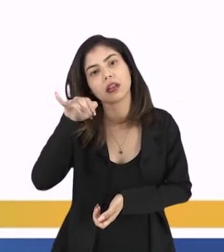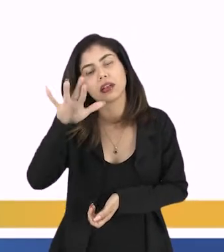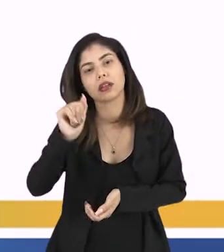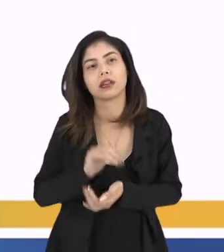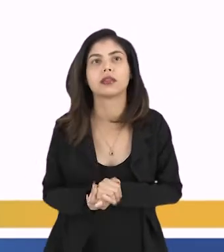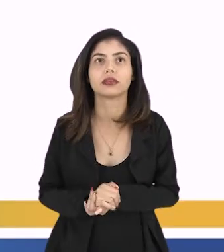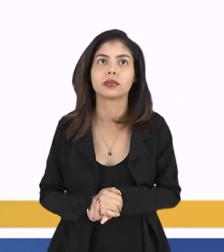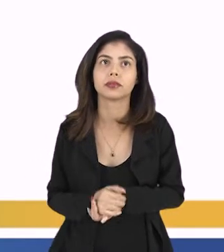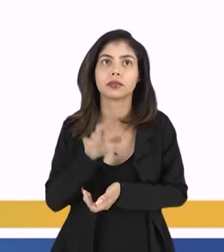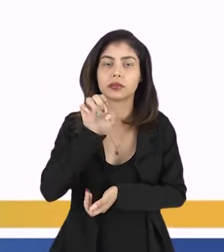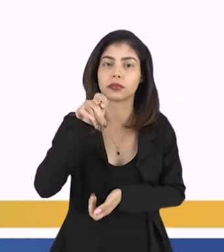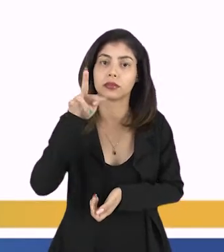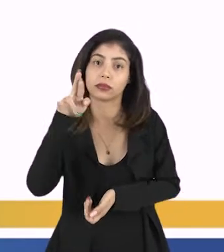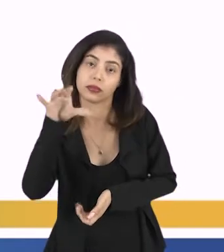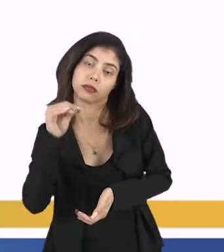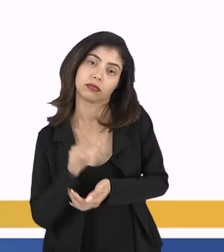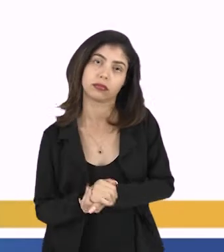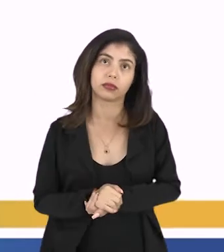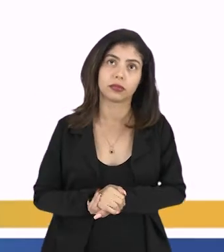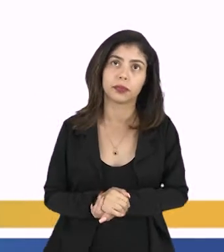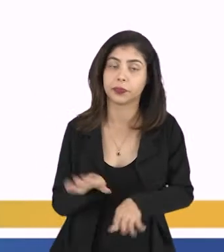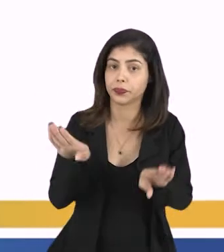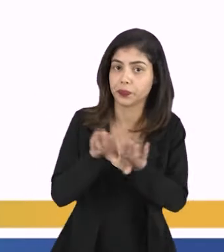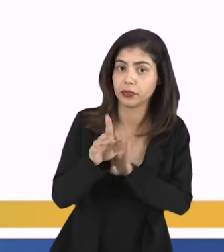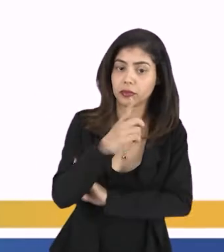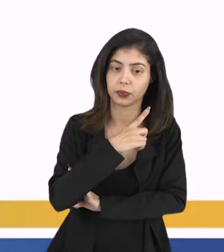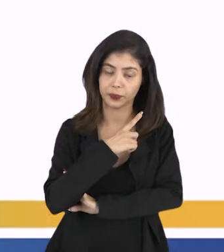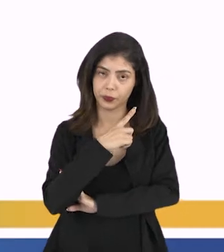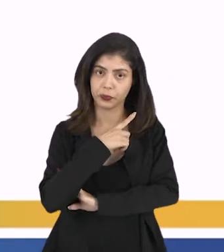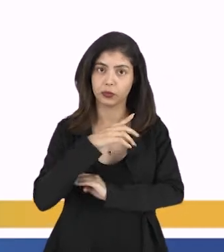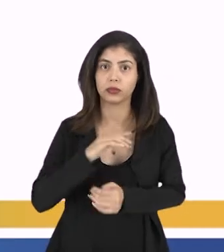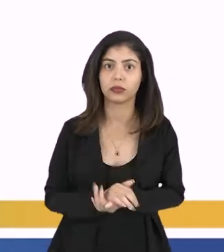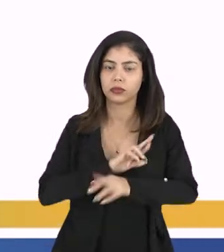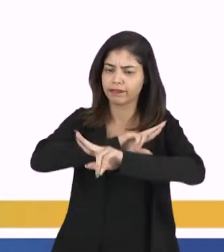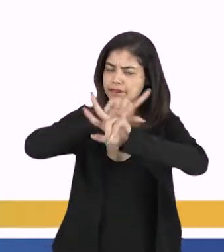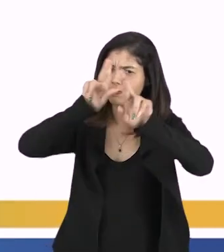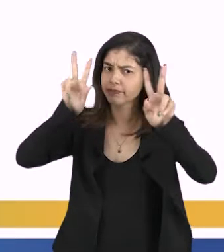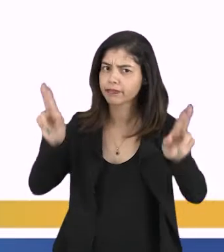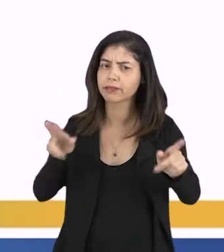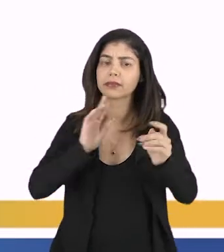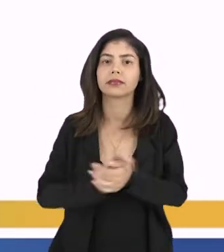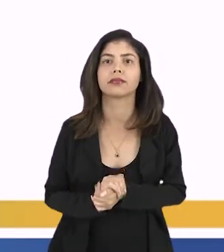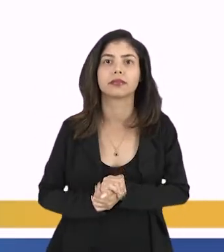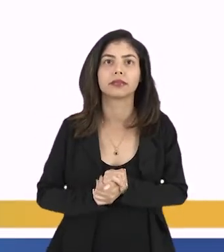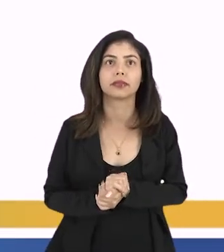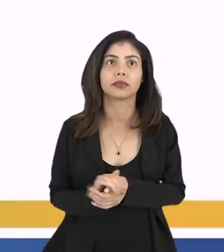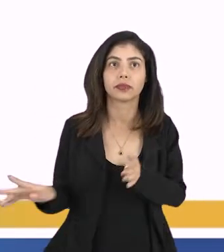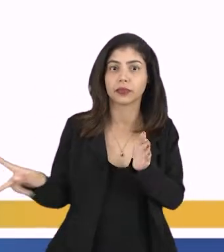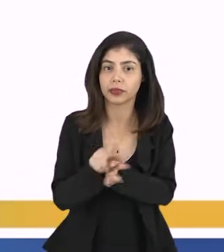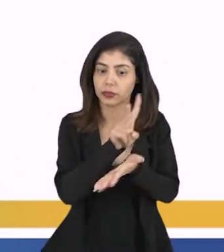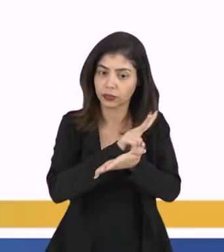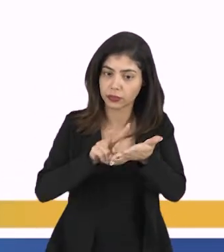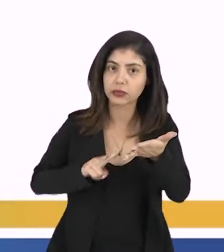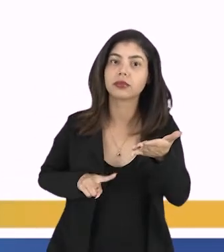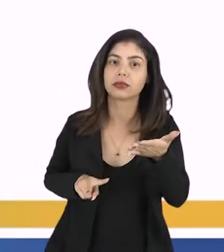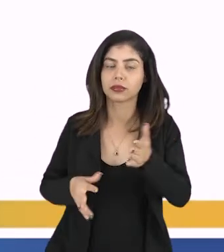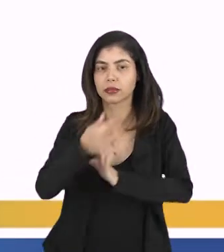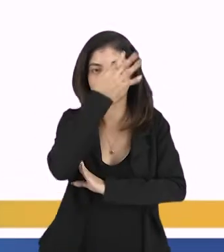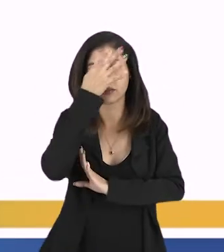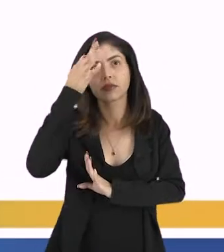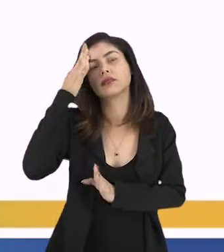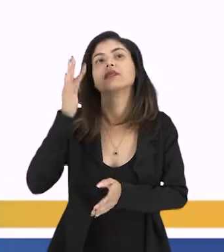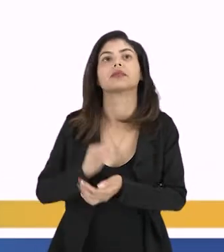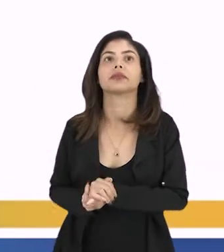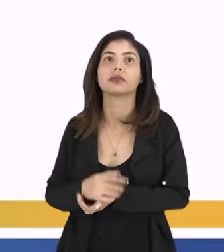a maêutica, né? Então nós temos também uma diversidade de formas literárias da filosofia. Por